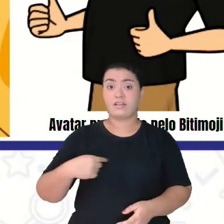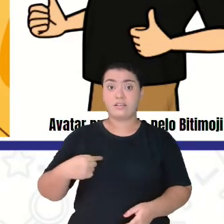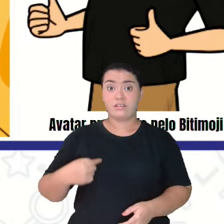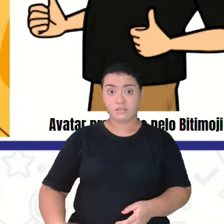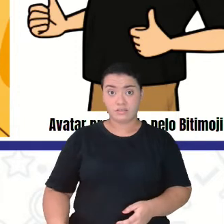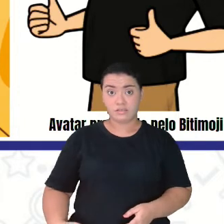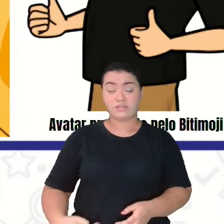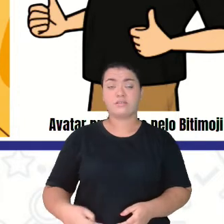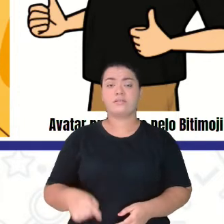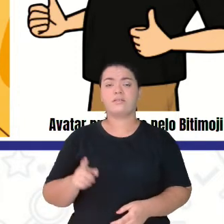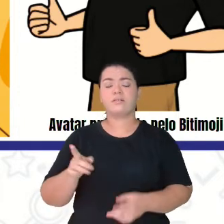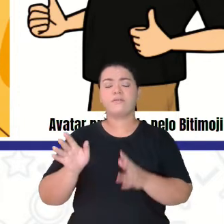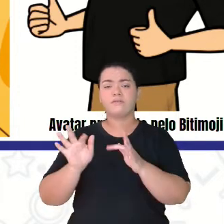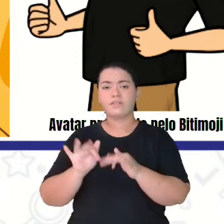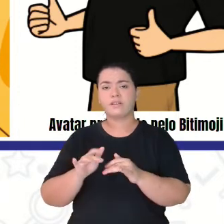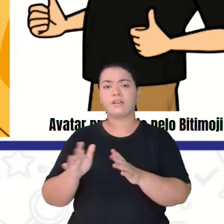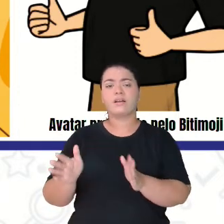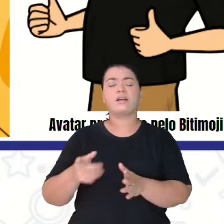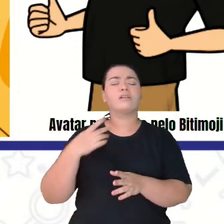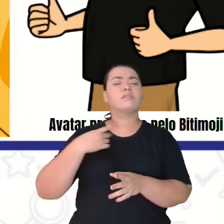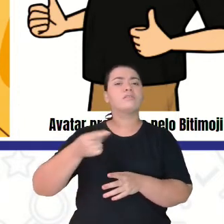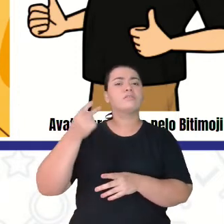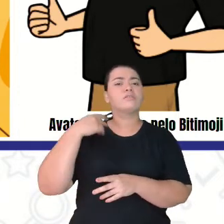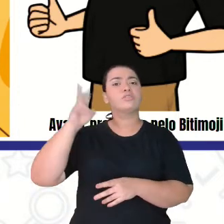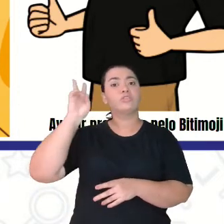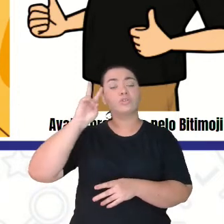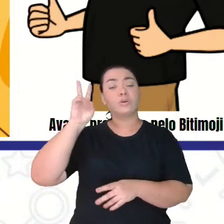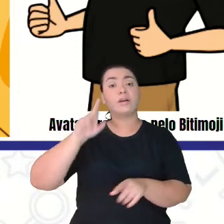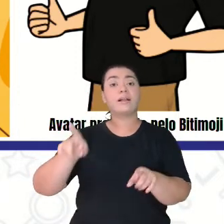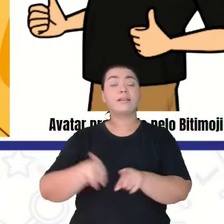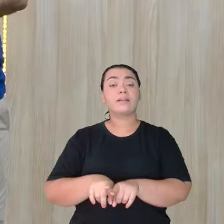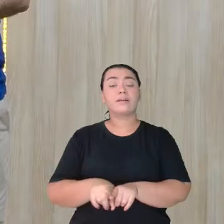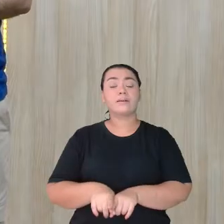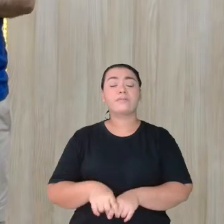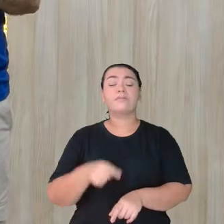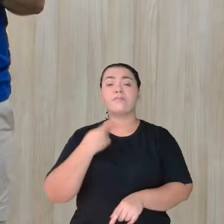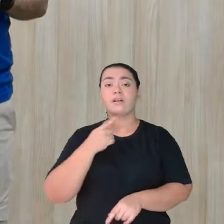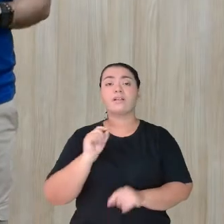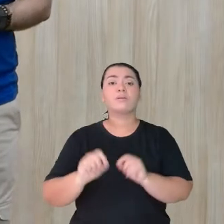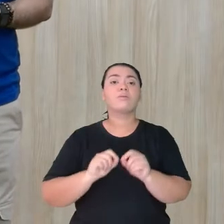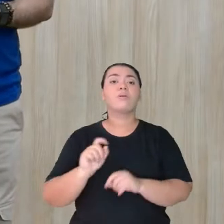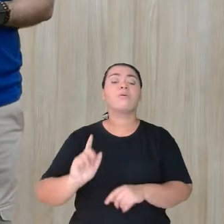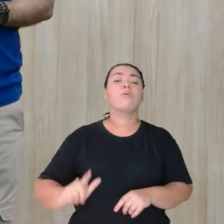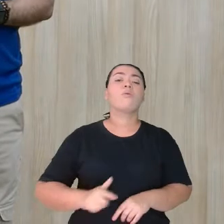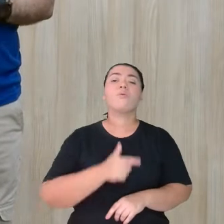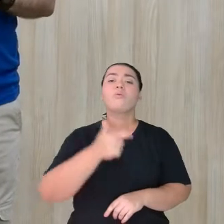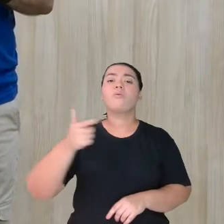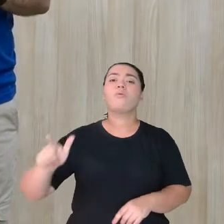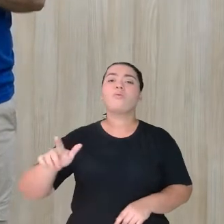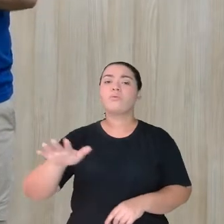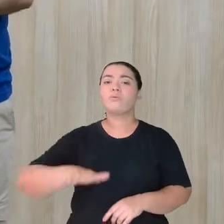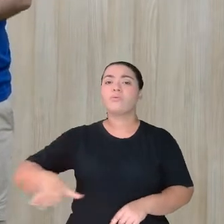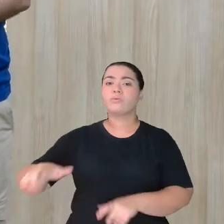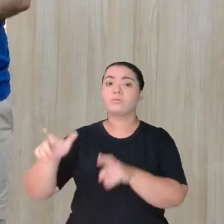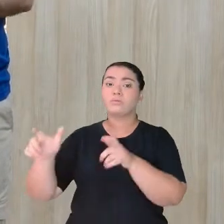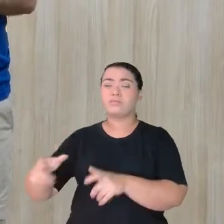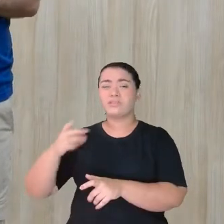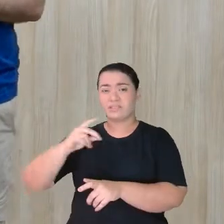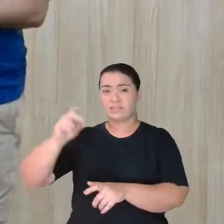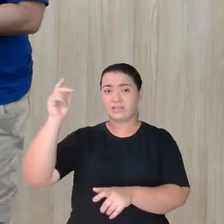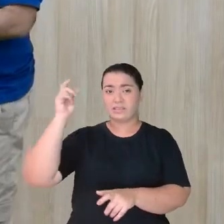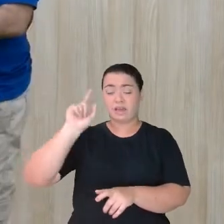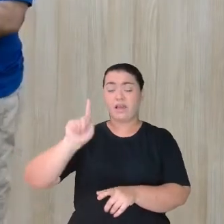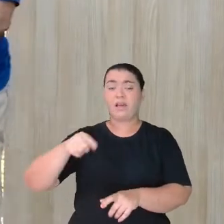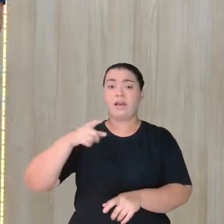China, finalizar essa parte aí sobre a China, e vamos falar sobre um outro território aí da antiguidade, né, a região